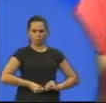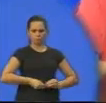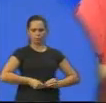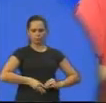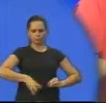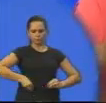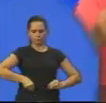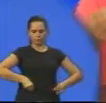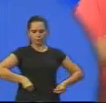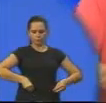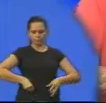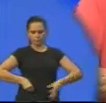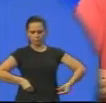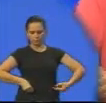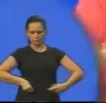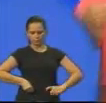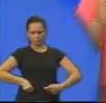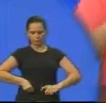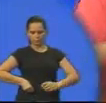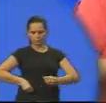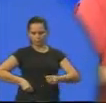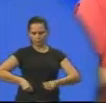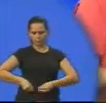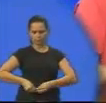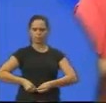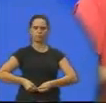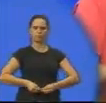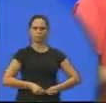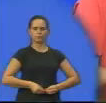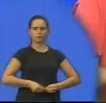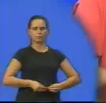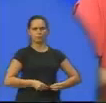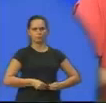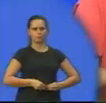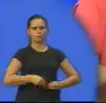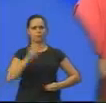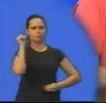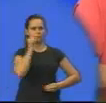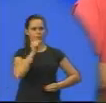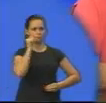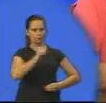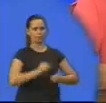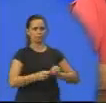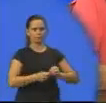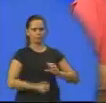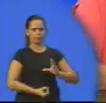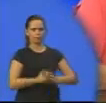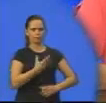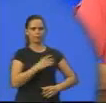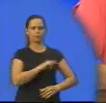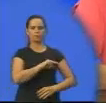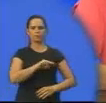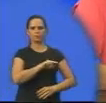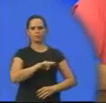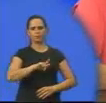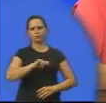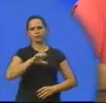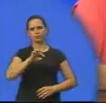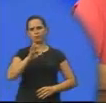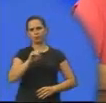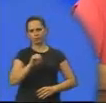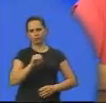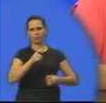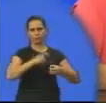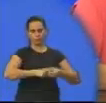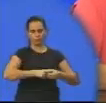no óvulo, né, o espermatozoide do homem, no óvulo da mulher, forma o zigoto, que é a célula a